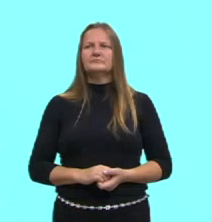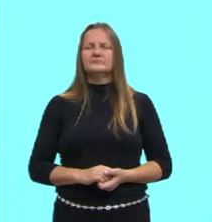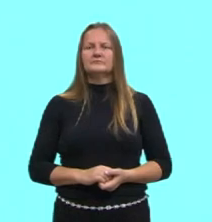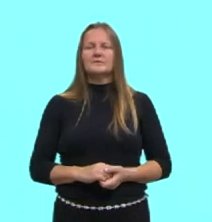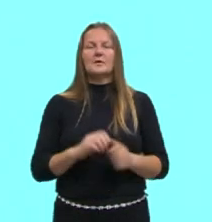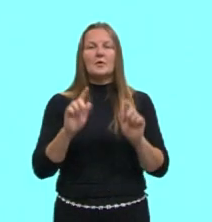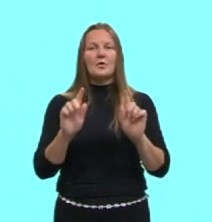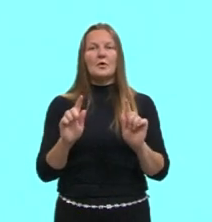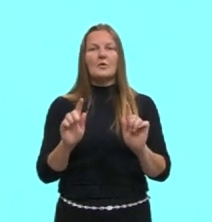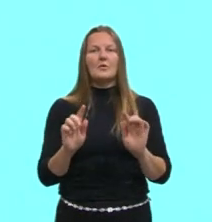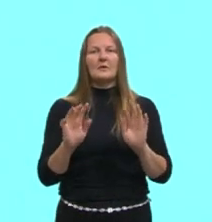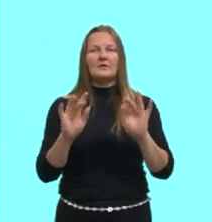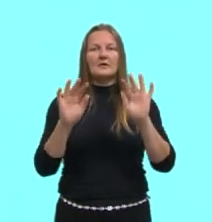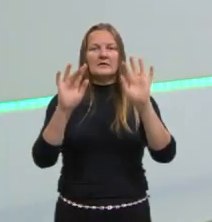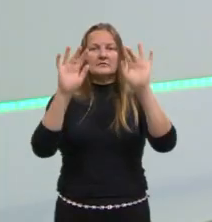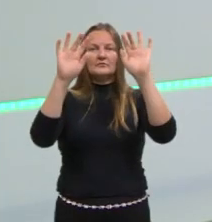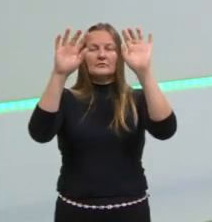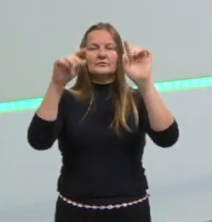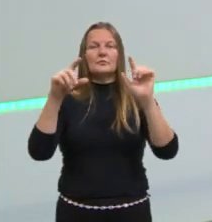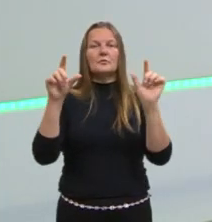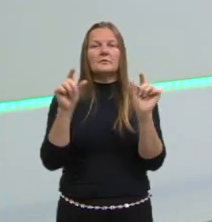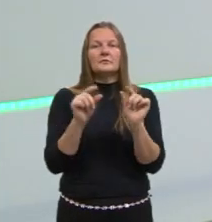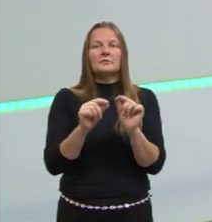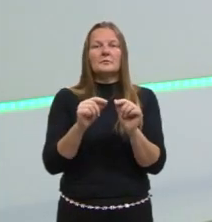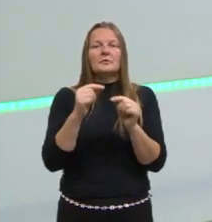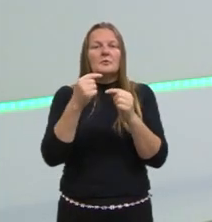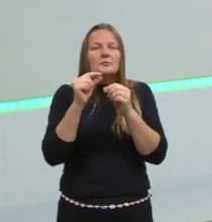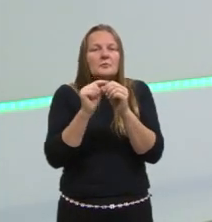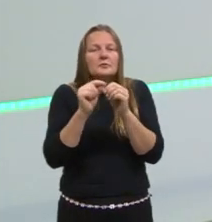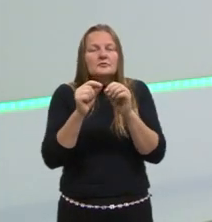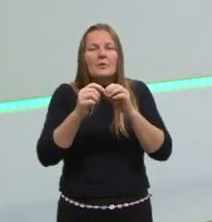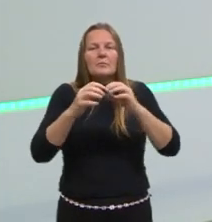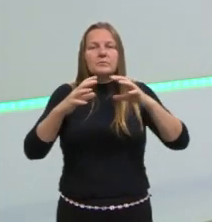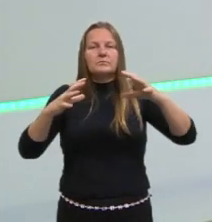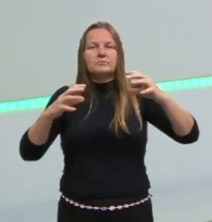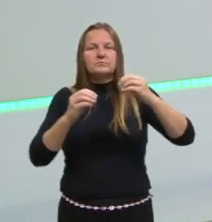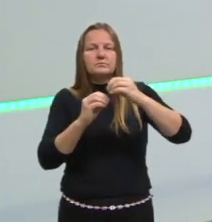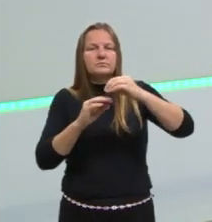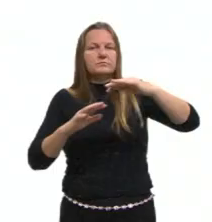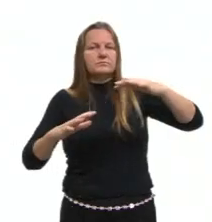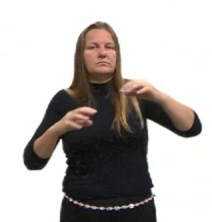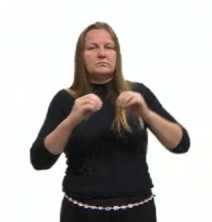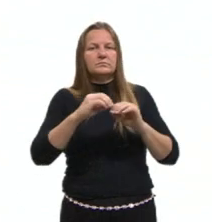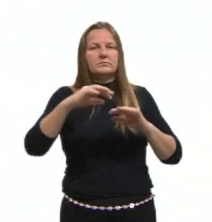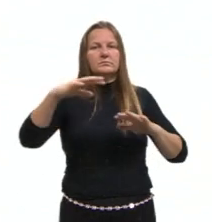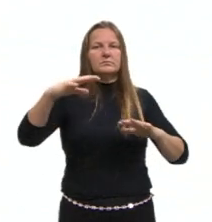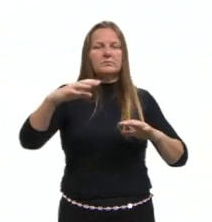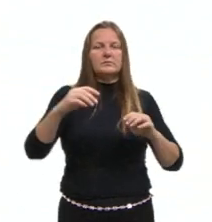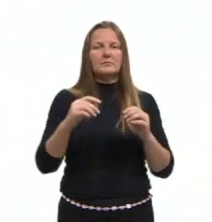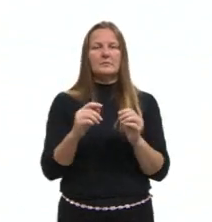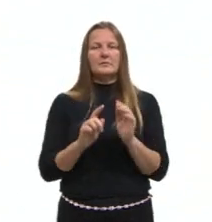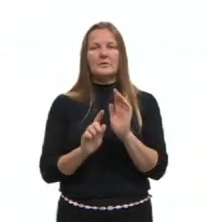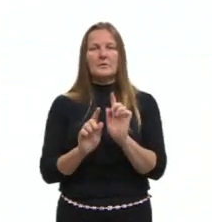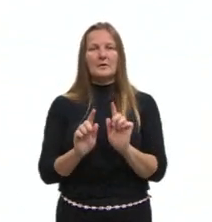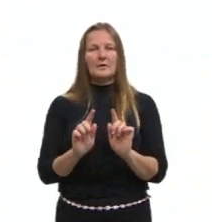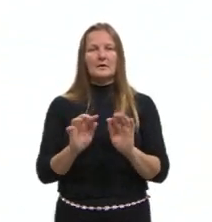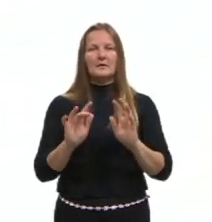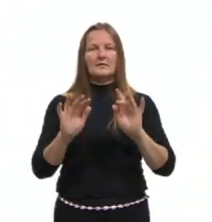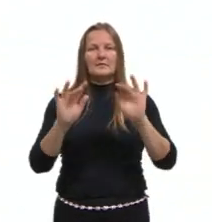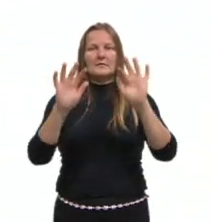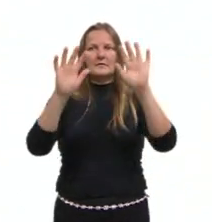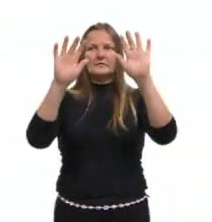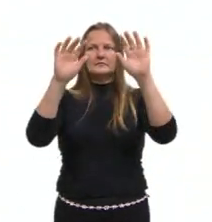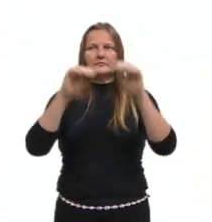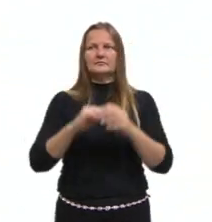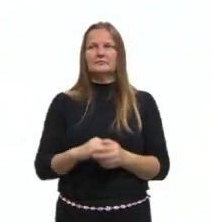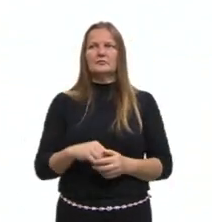gasoso porque porque as partículas elas estão mais dispersas então é o menor estado de agregação tá então eu tenho que